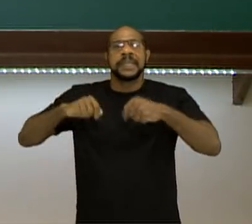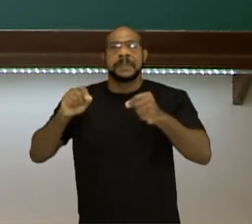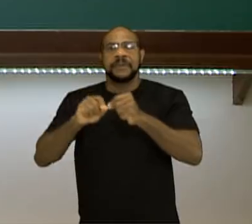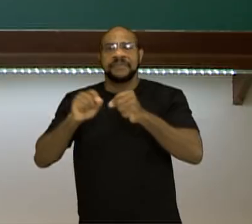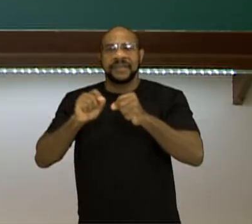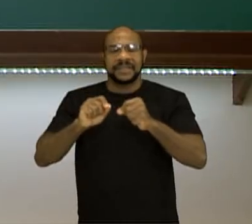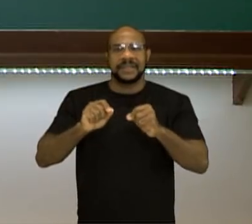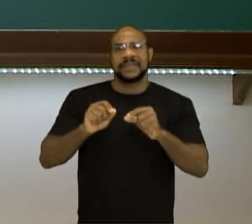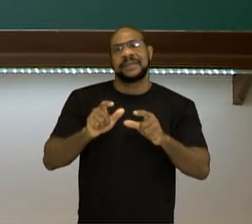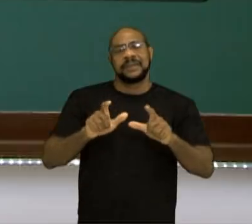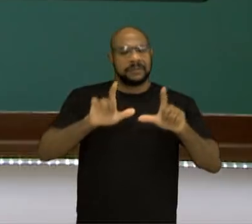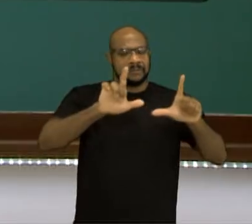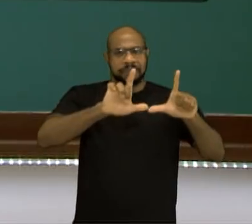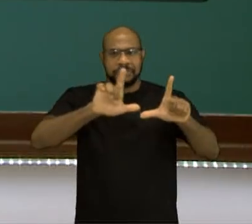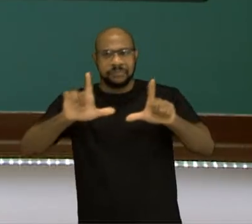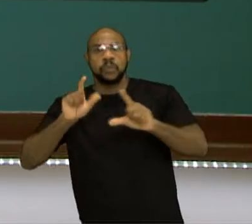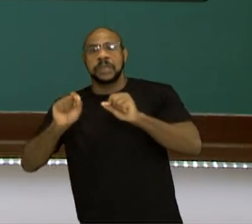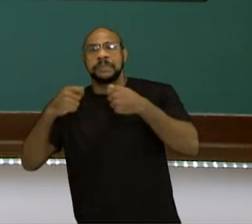HQs?